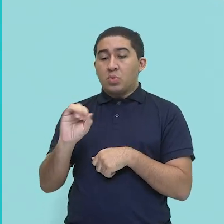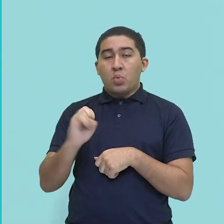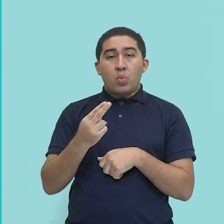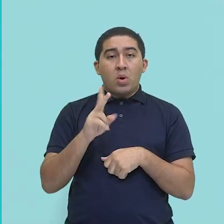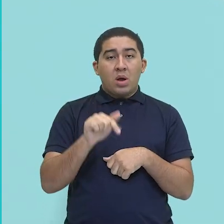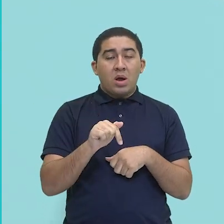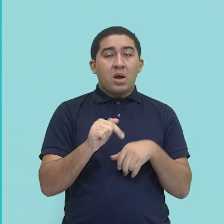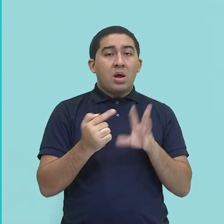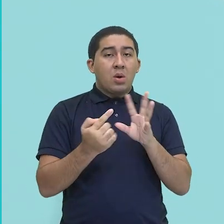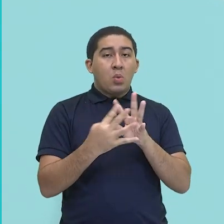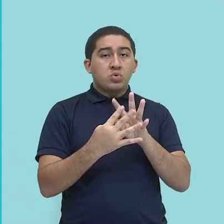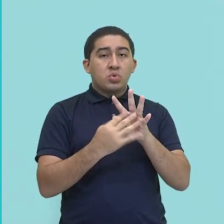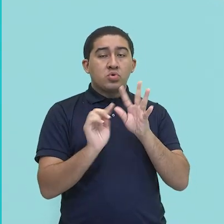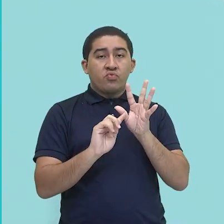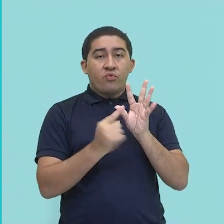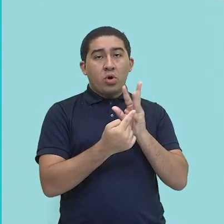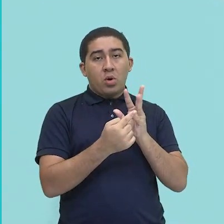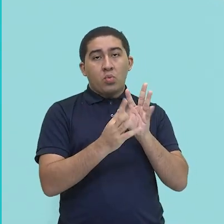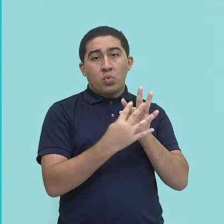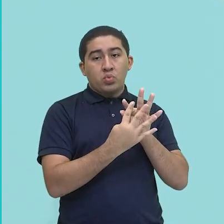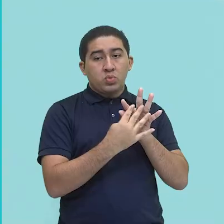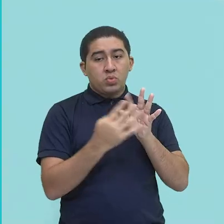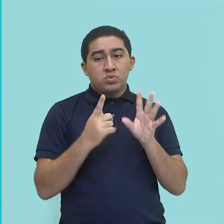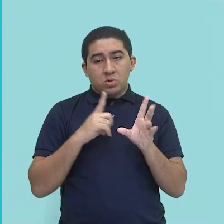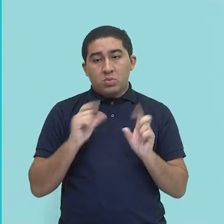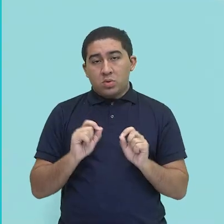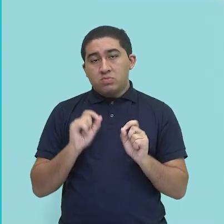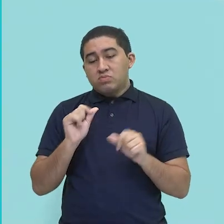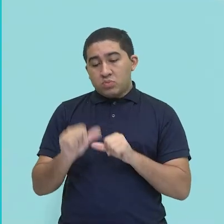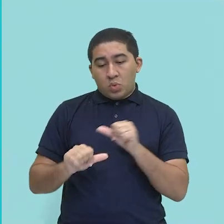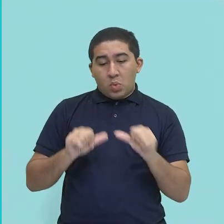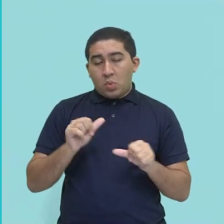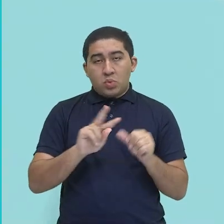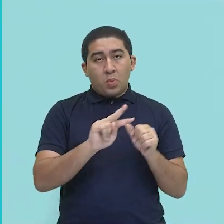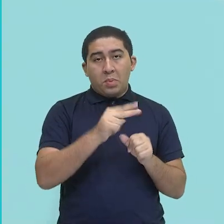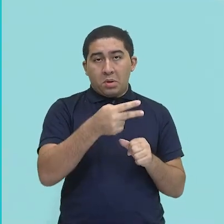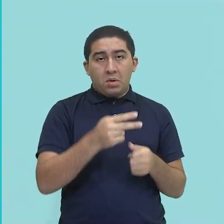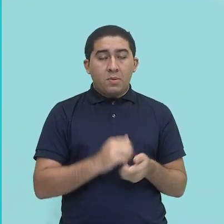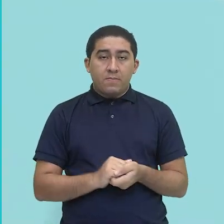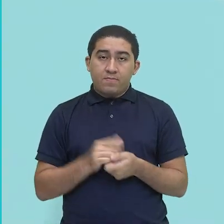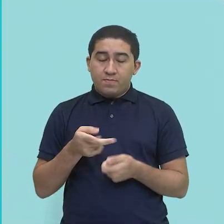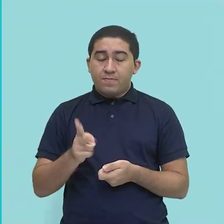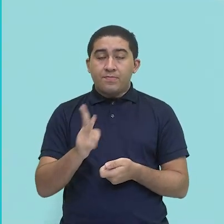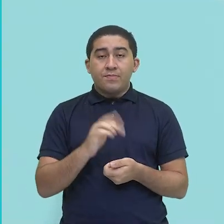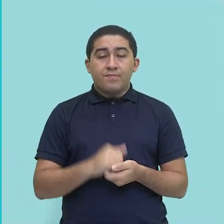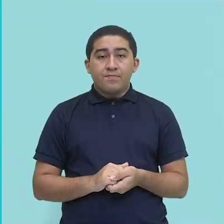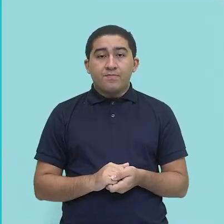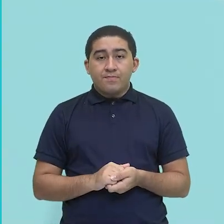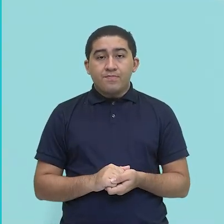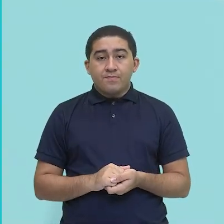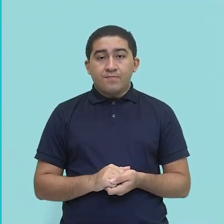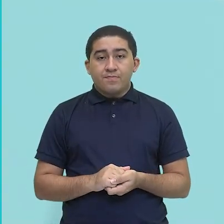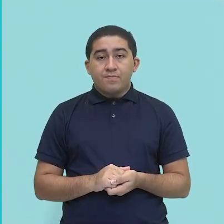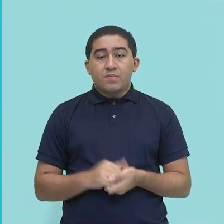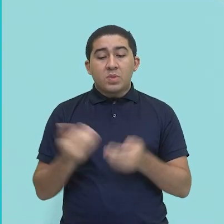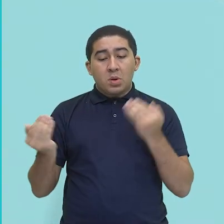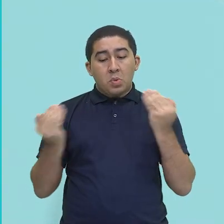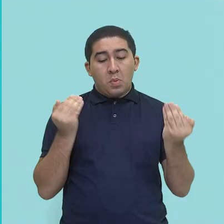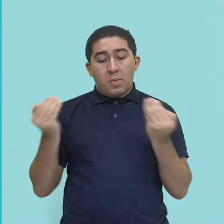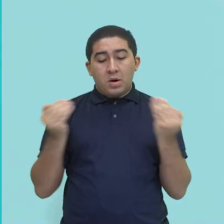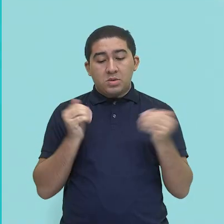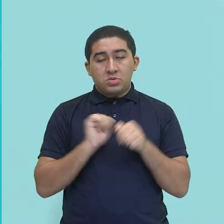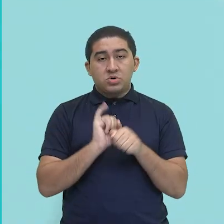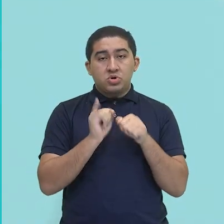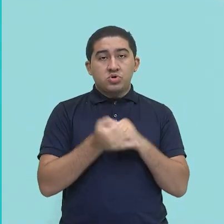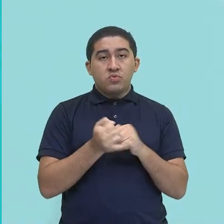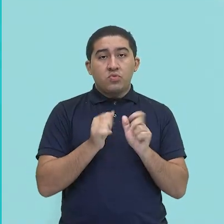vogal, consoante, vogal, consoante, que aí eu vou duplicar a última consoante, e assim por diante, tá? Então, o comparativo de